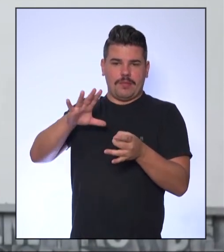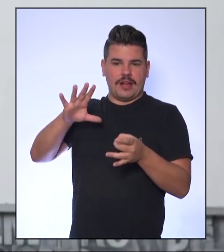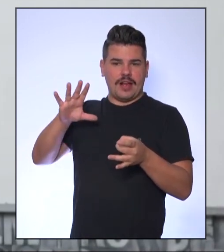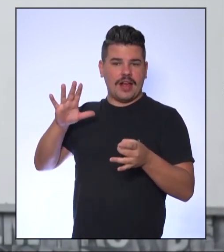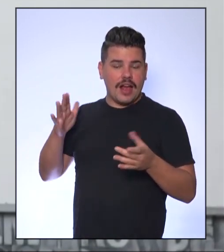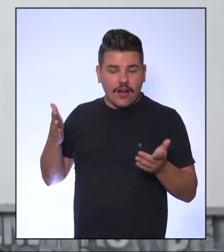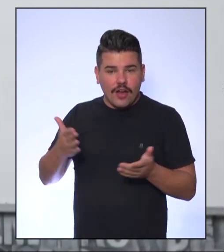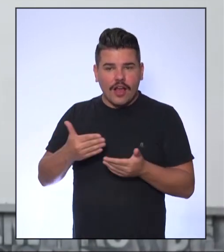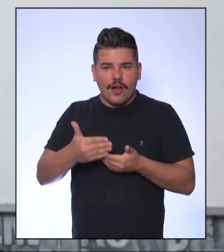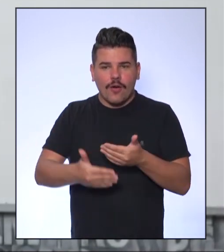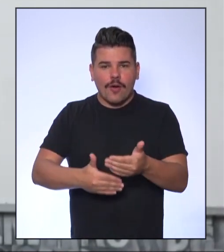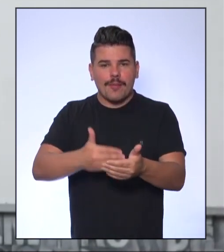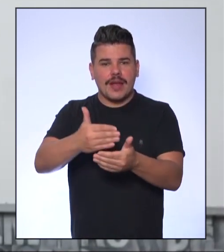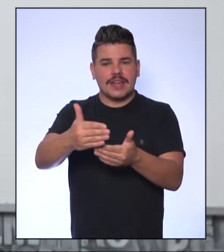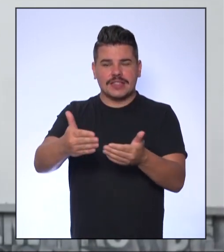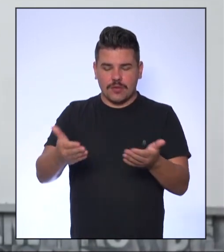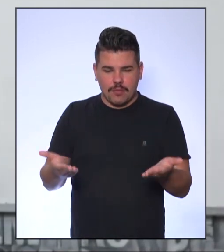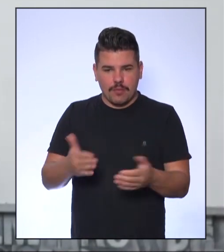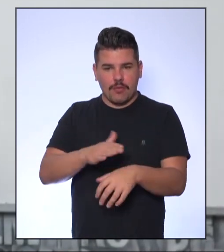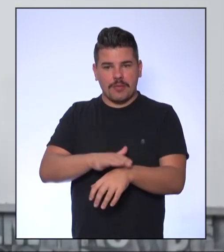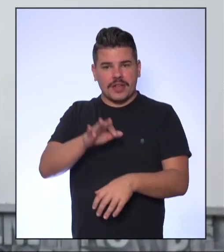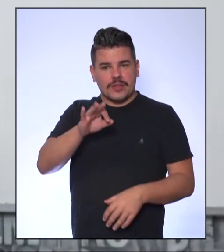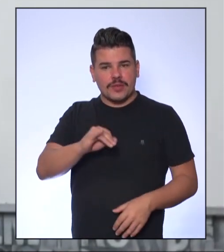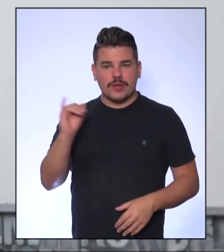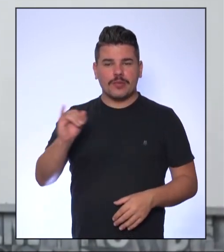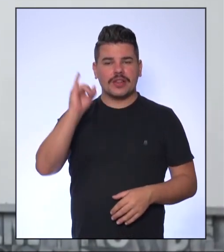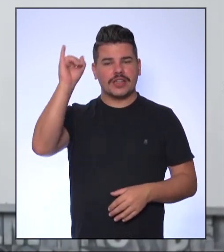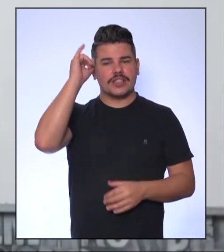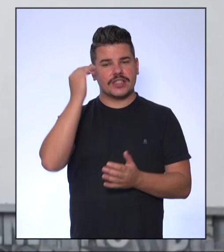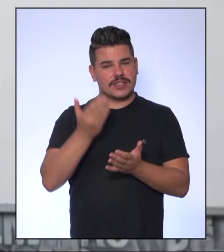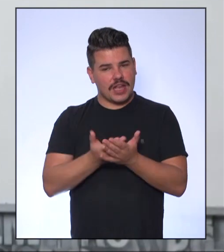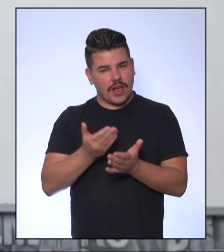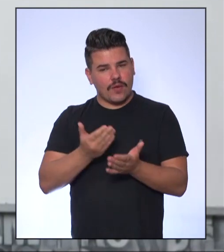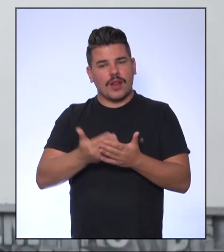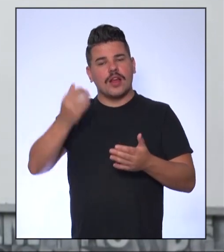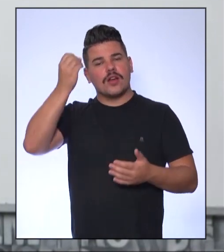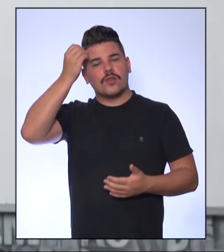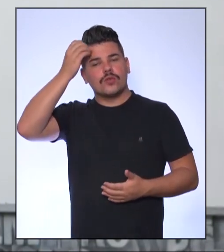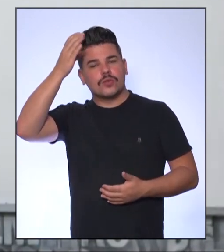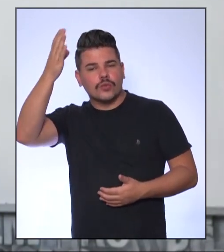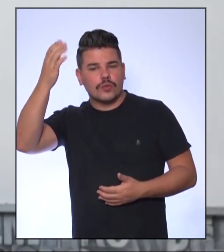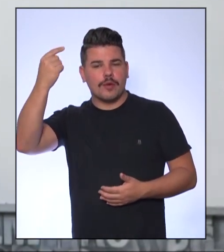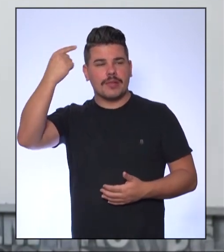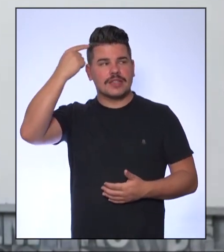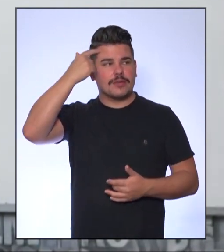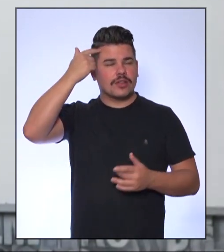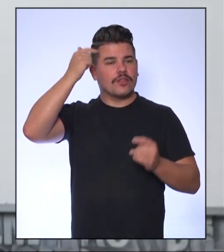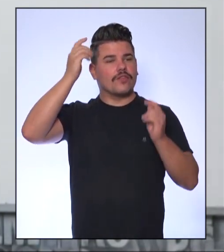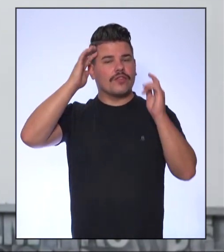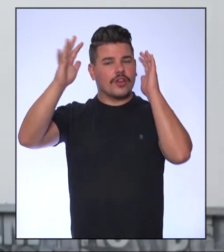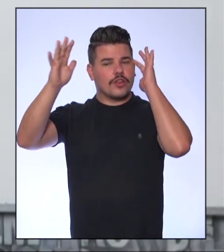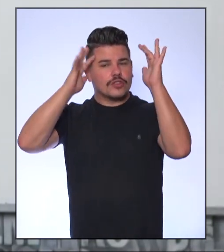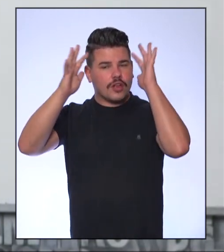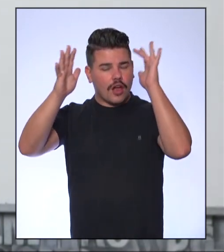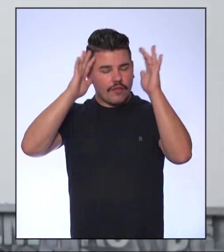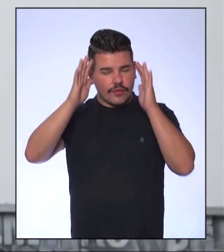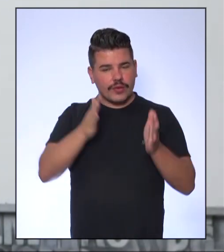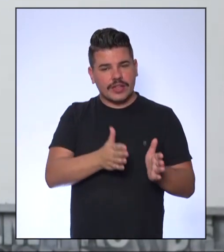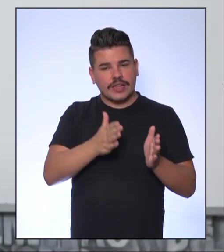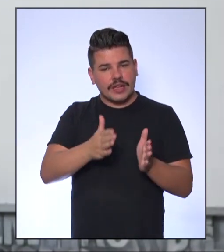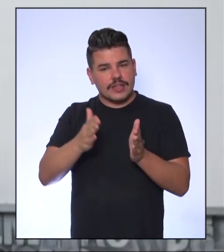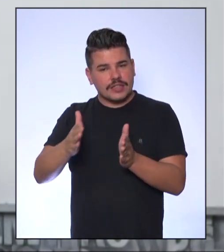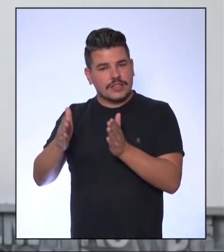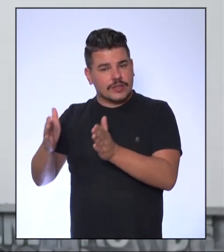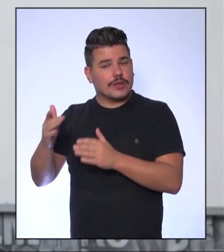para o nosso ápice da aula, que é os elementos culturais, o pensamento filosófico e outras transições. Mas antes